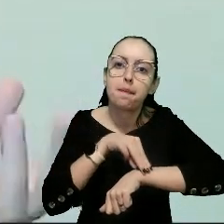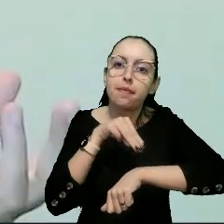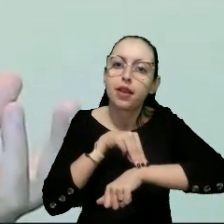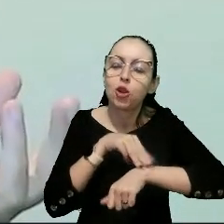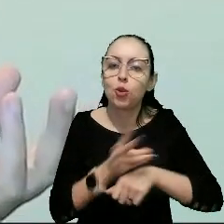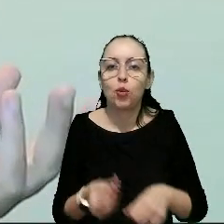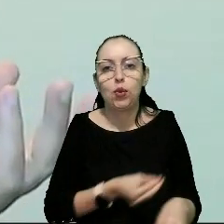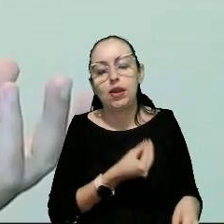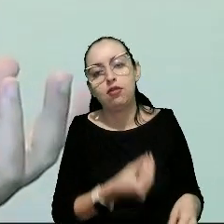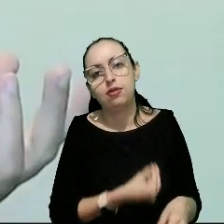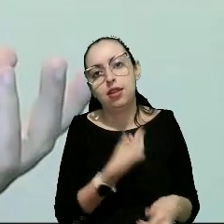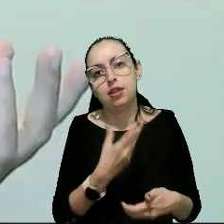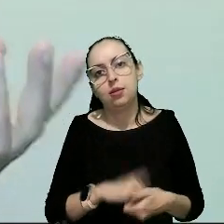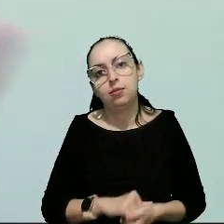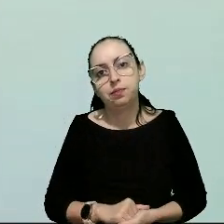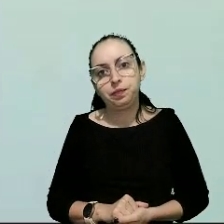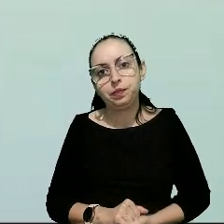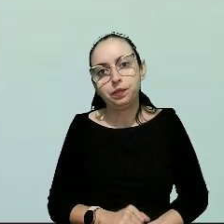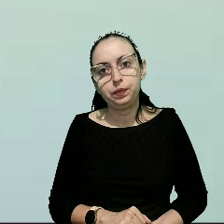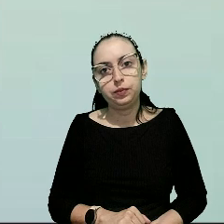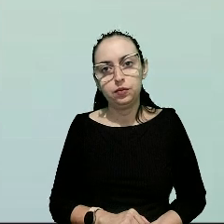da minha vida.